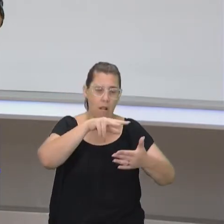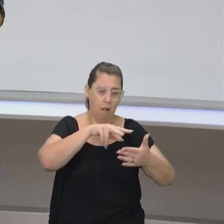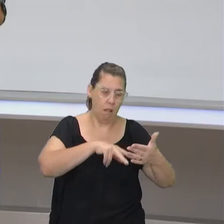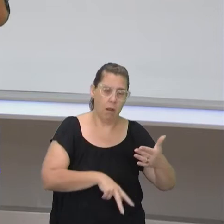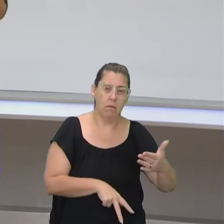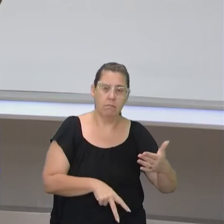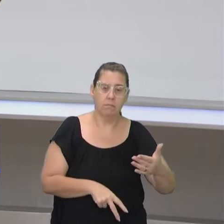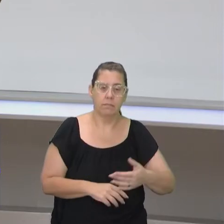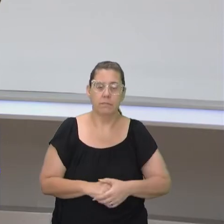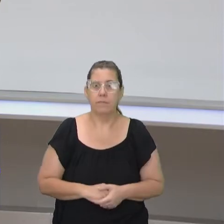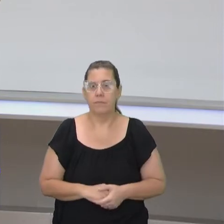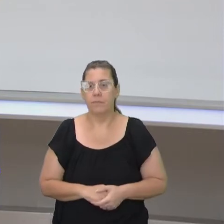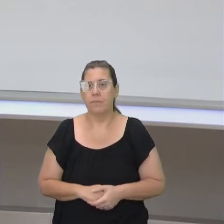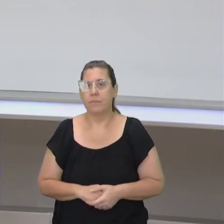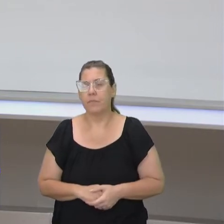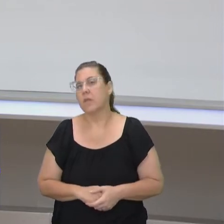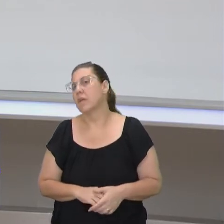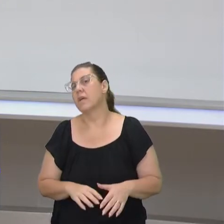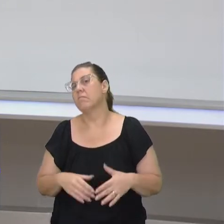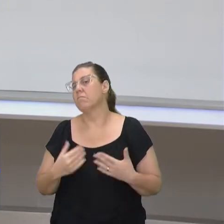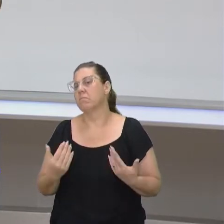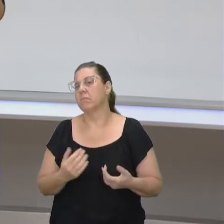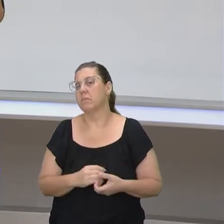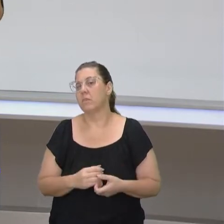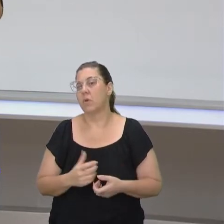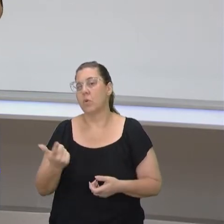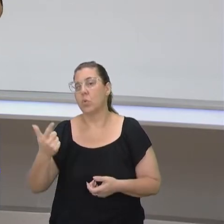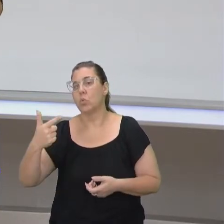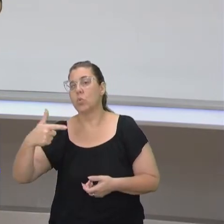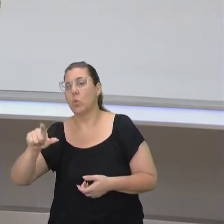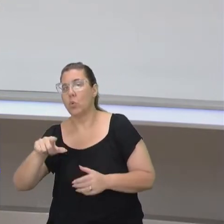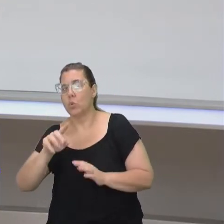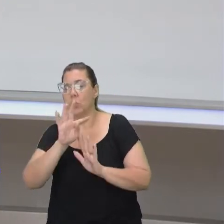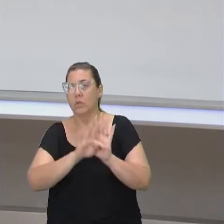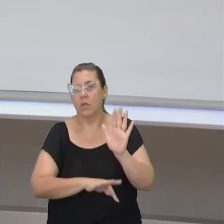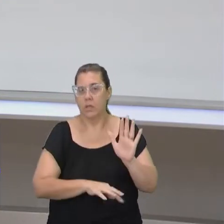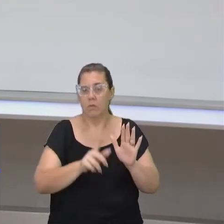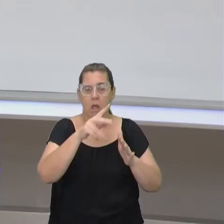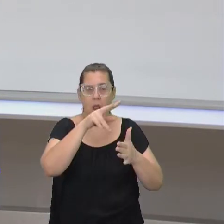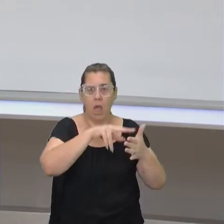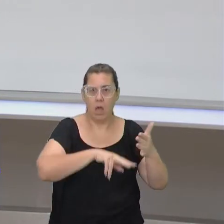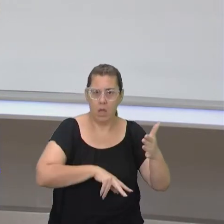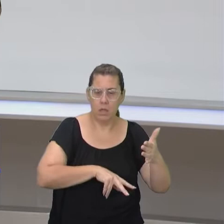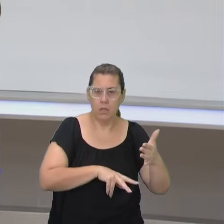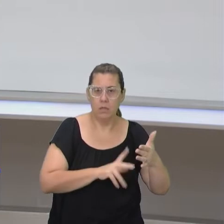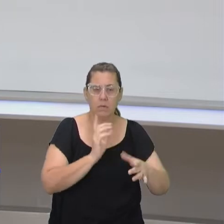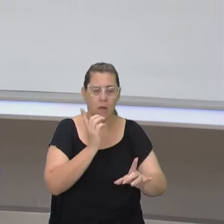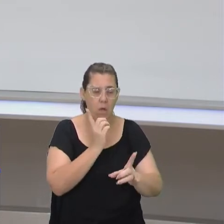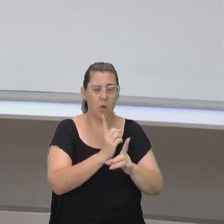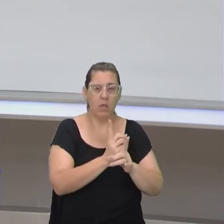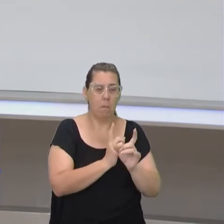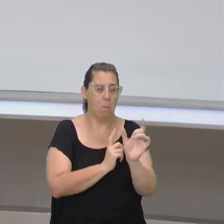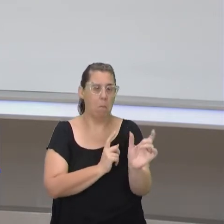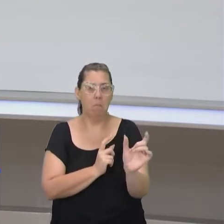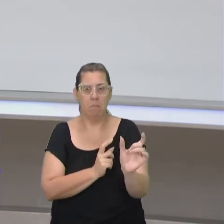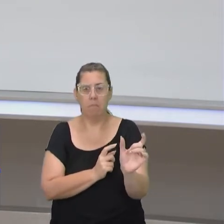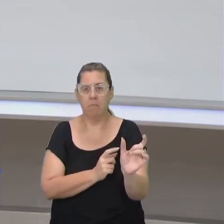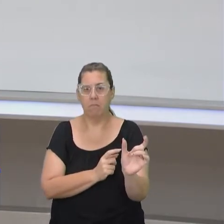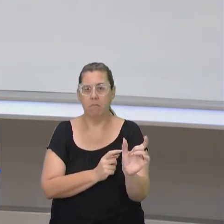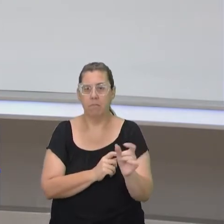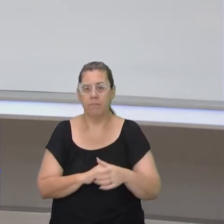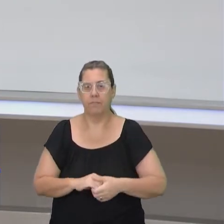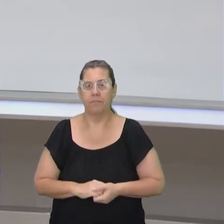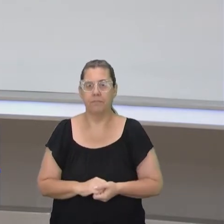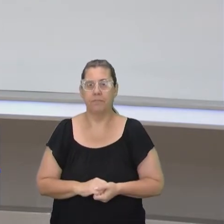esse medo. E aí, no próximo texto que você for ler, você vai encontrar a palavra